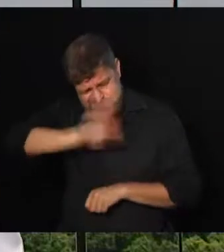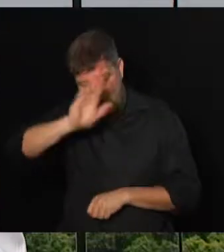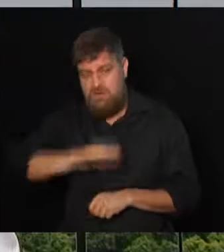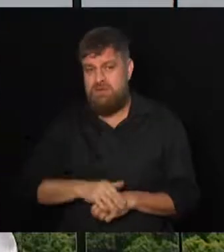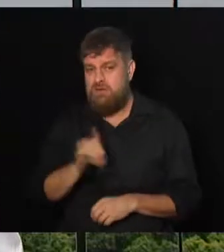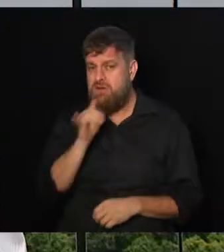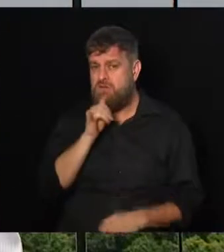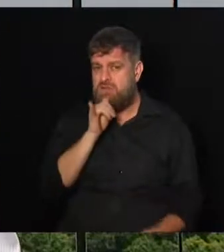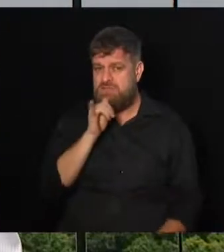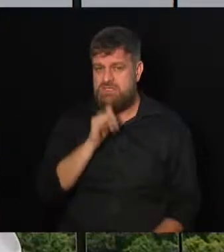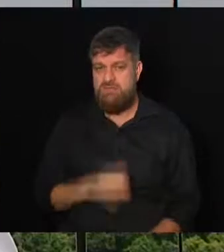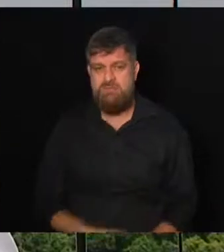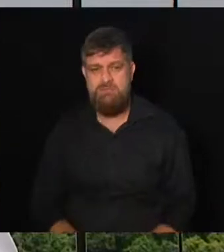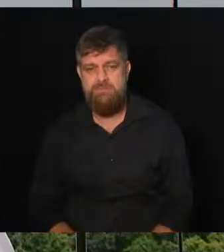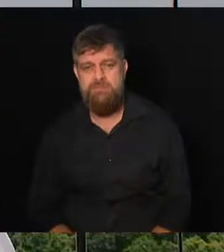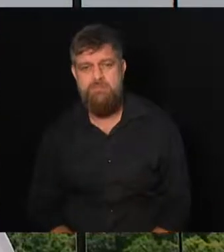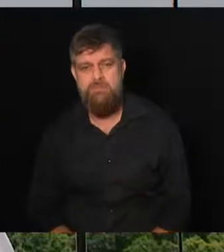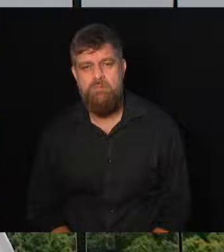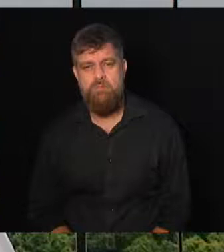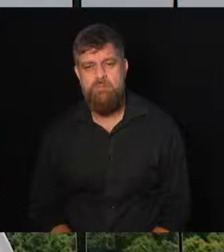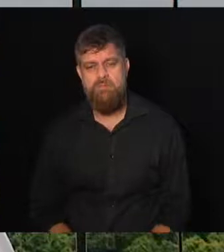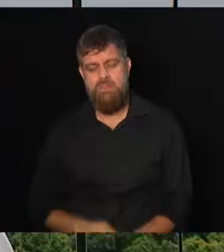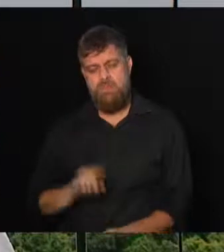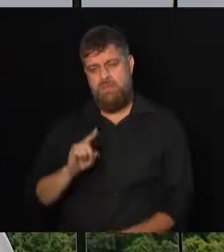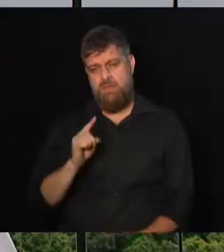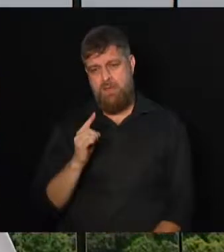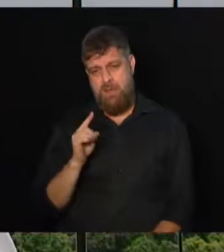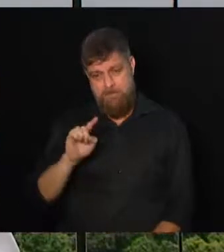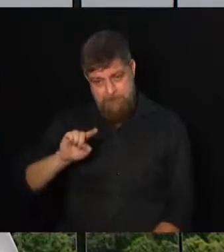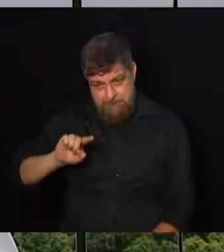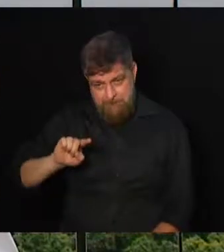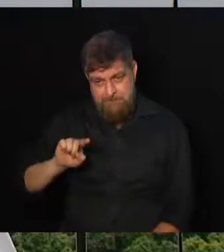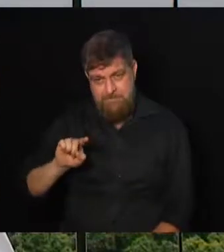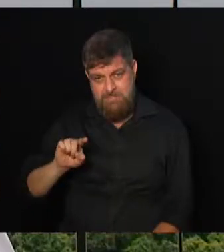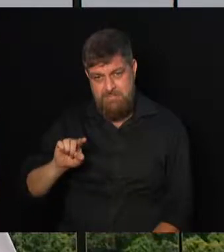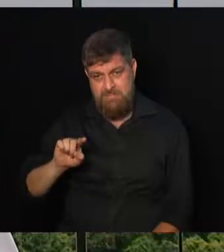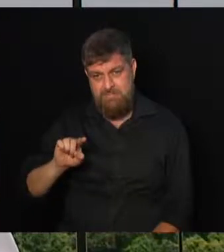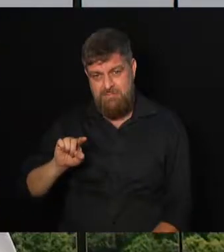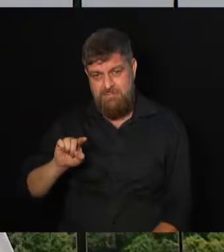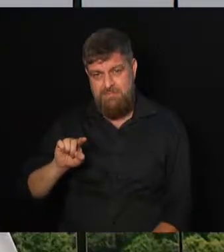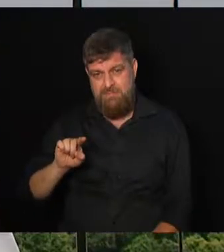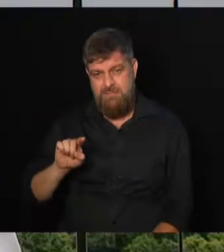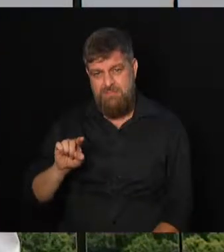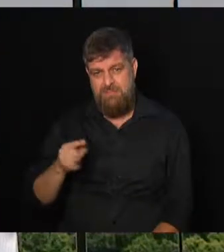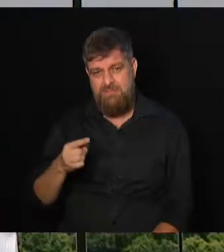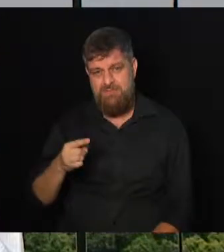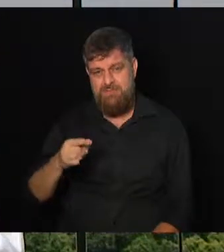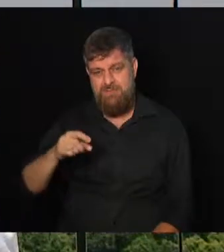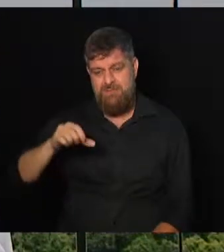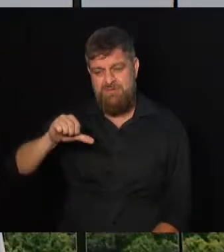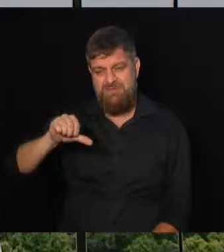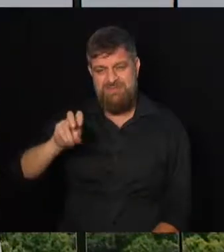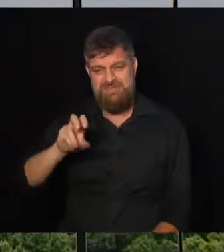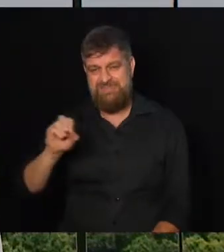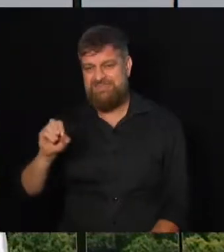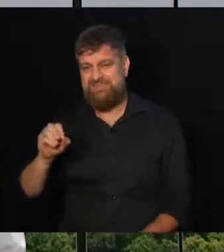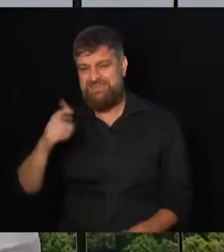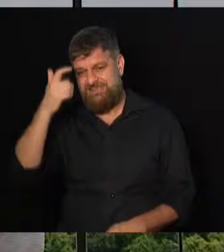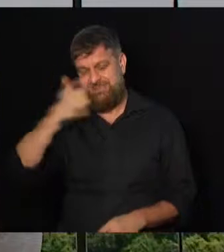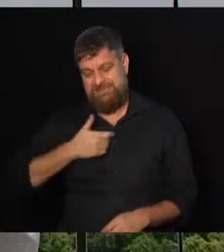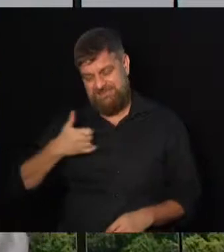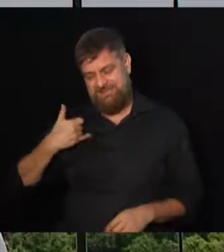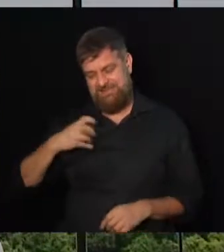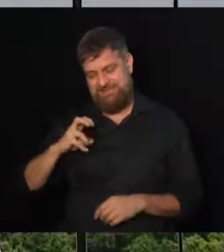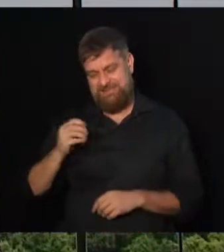ti. Em 1900, não é bom nem falar muito nisso, depois de 50 a gente não fala essas coisas, né, vereador?